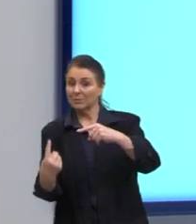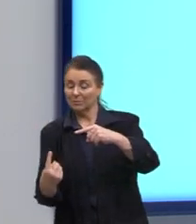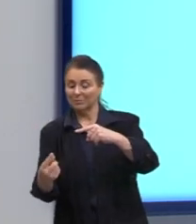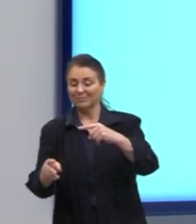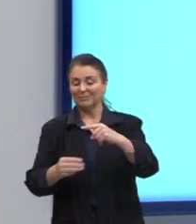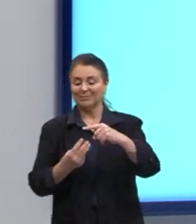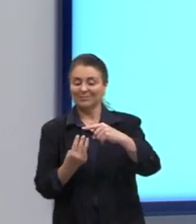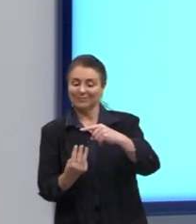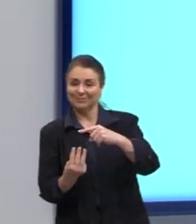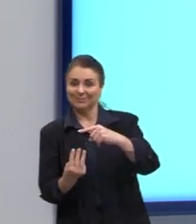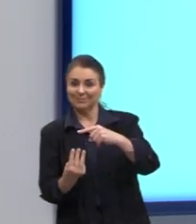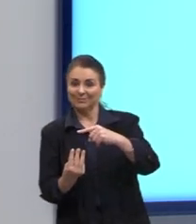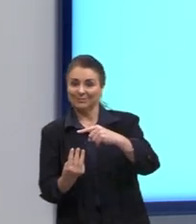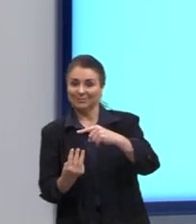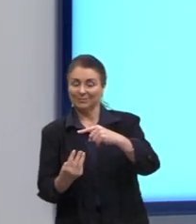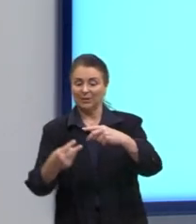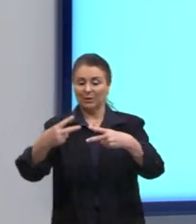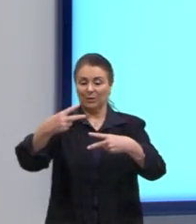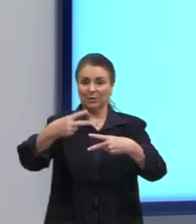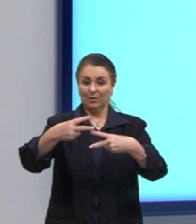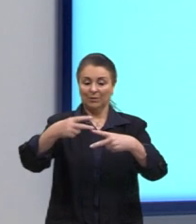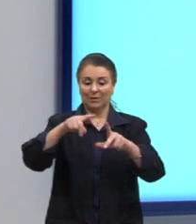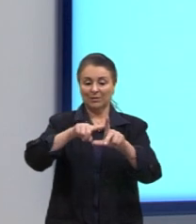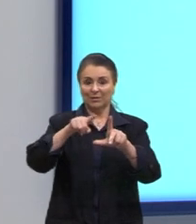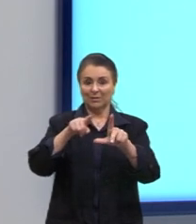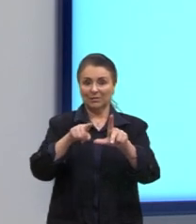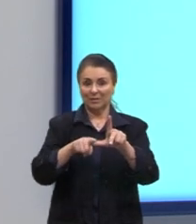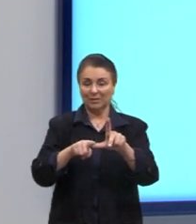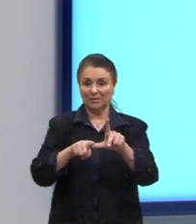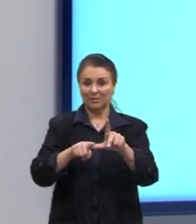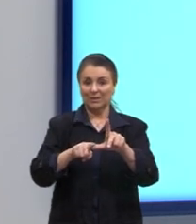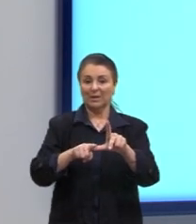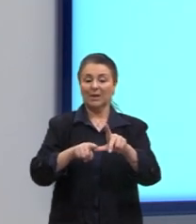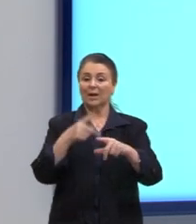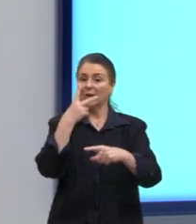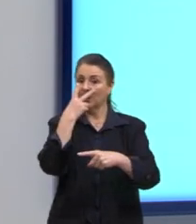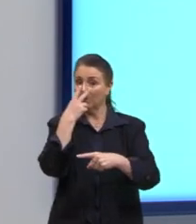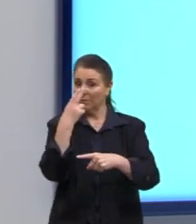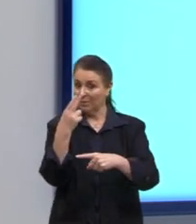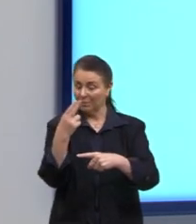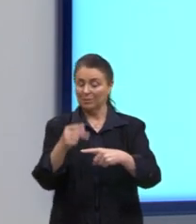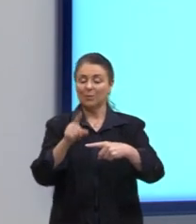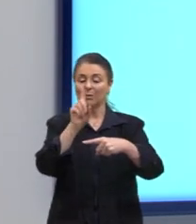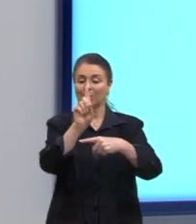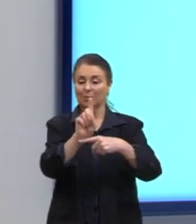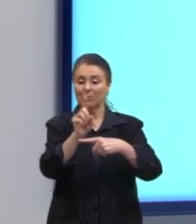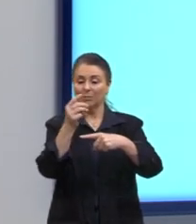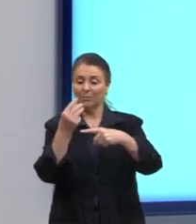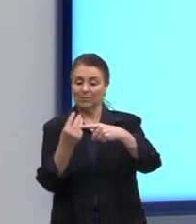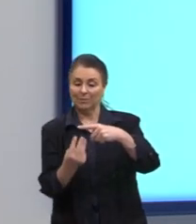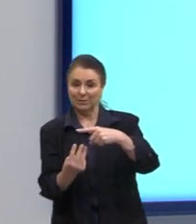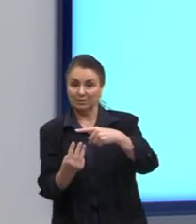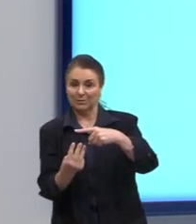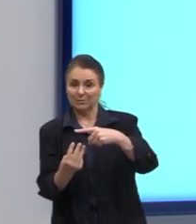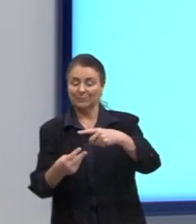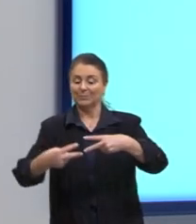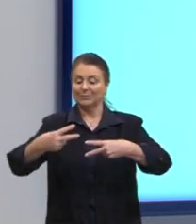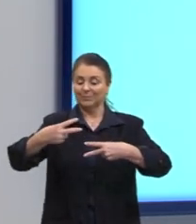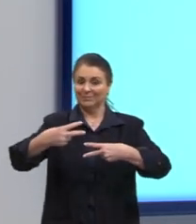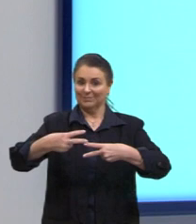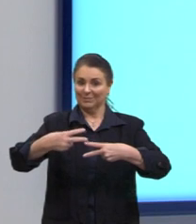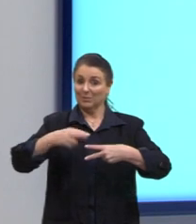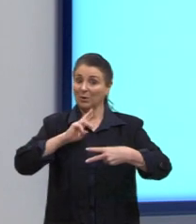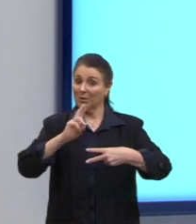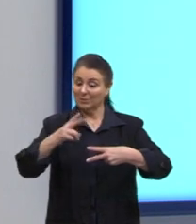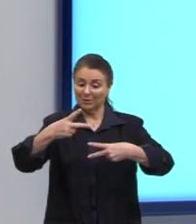o coeficiente angular é igual a um terço tá esse seria o nosso coeficiente